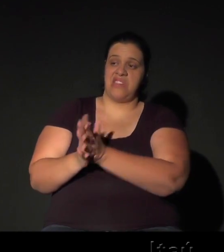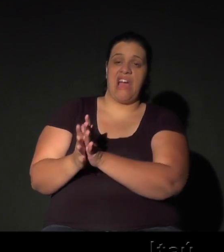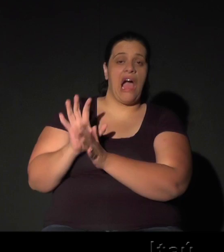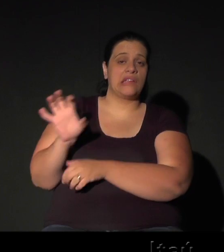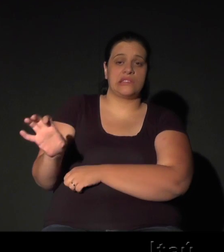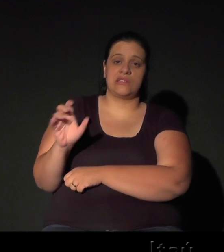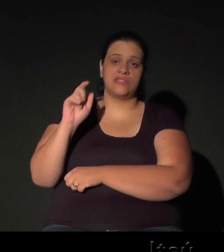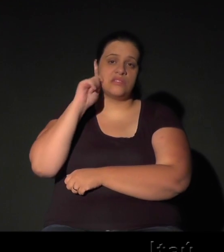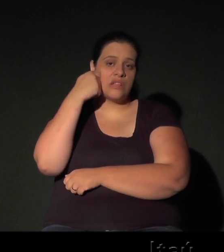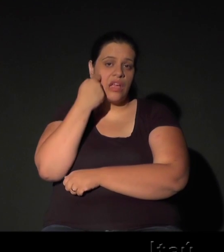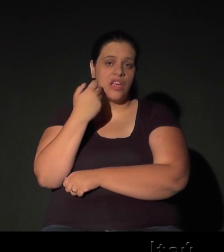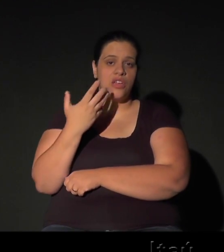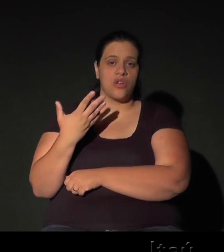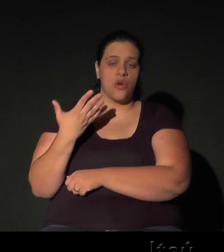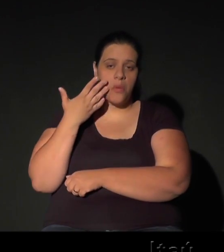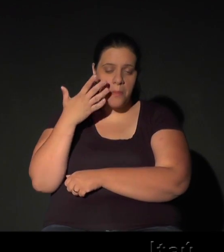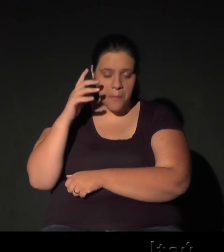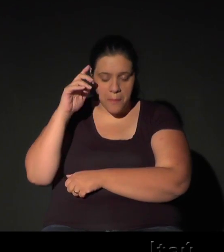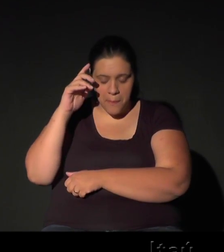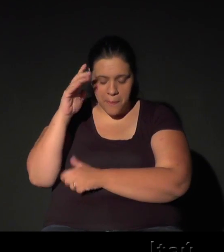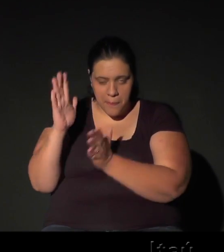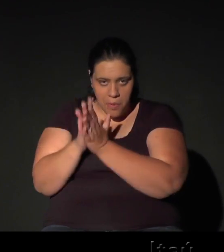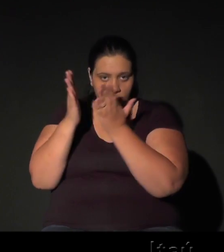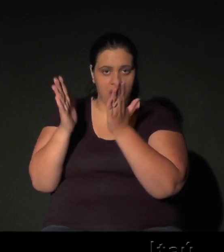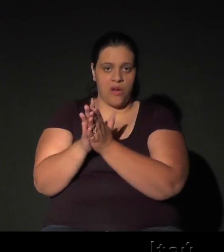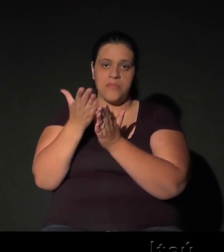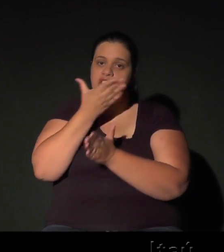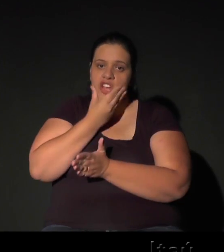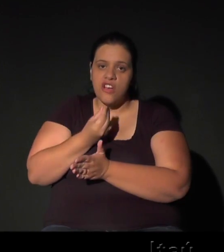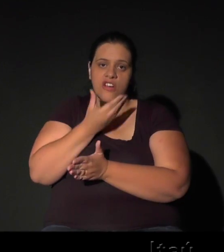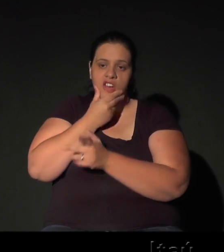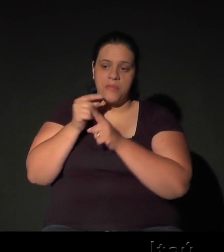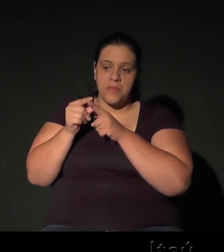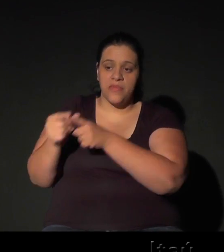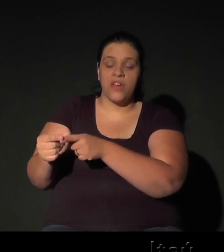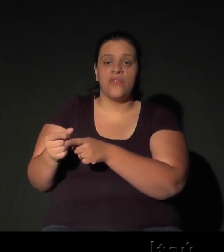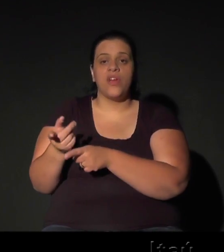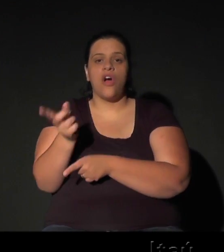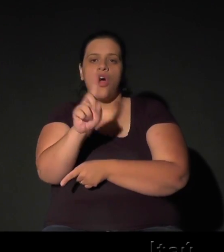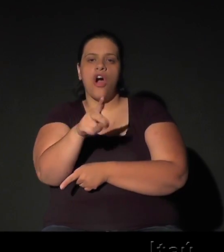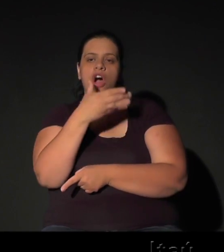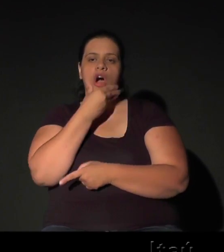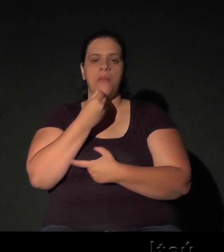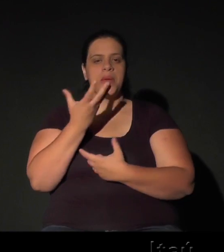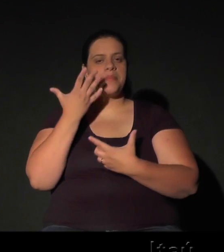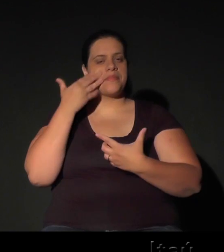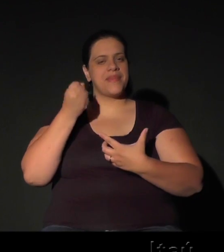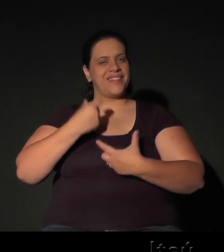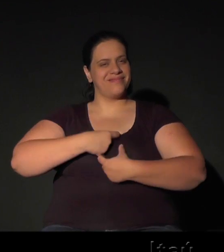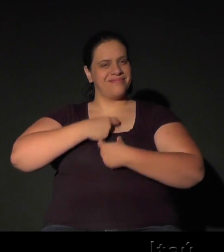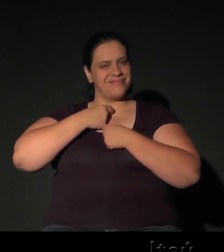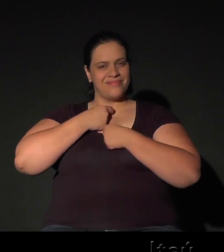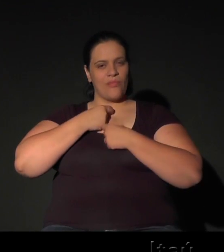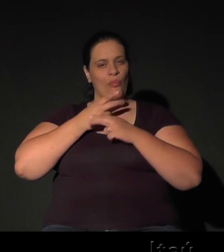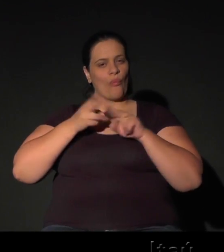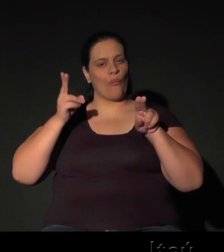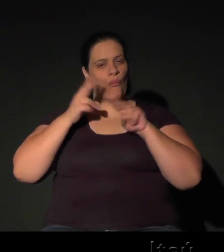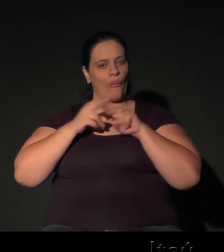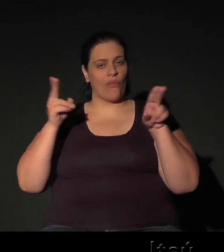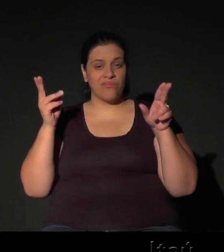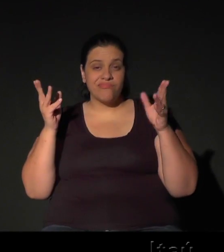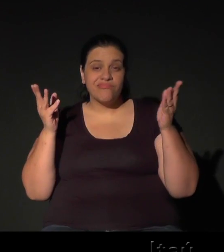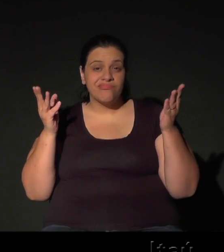negro ao homem pobre ao homem de Periferia né enquanto o homem branco engravatado Passa emune então acho que a